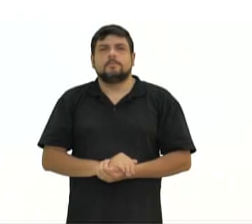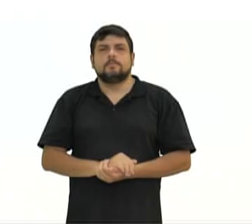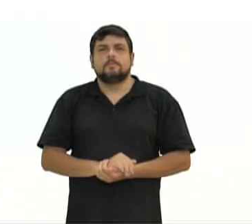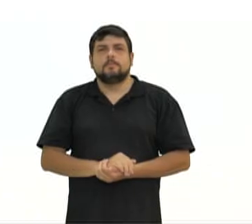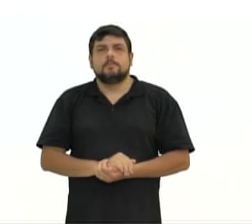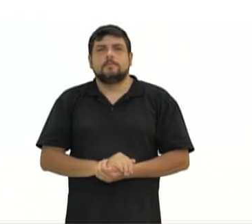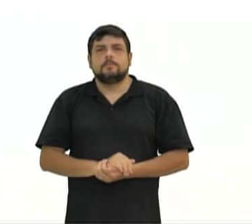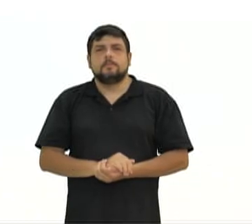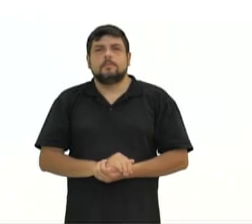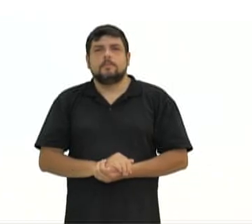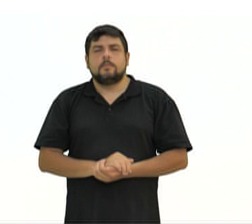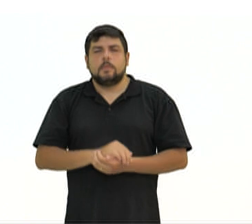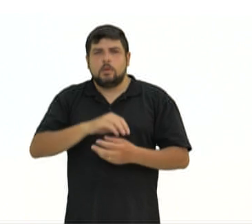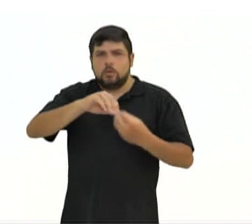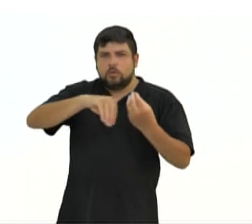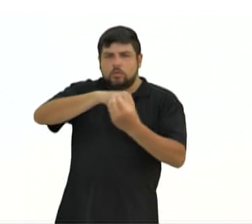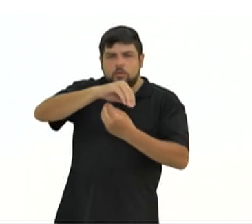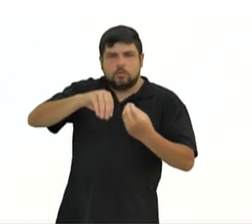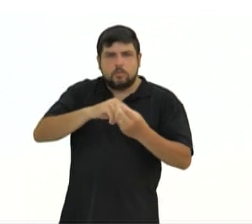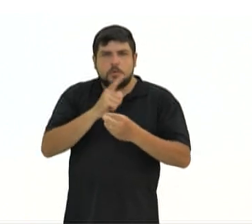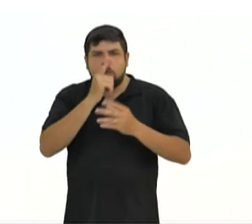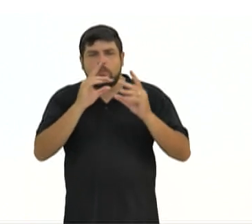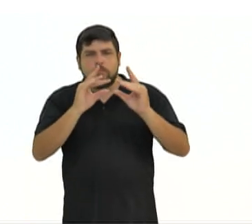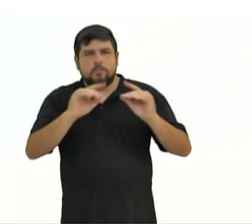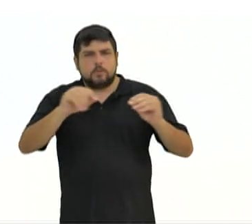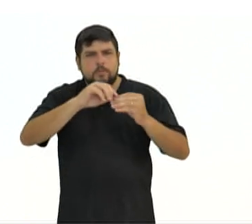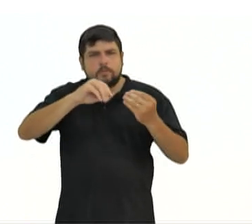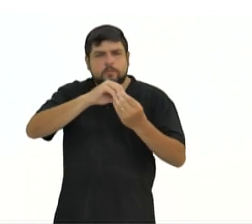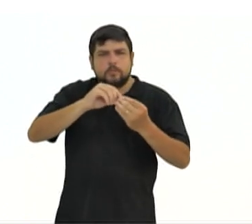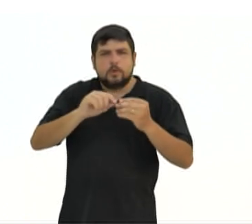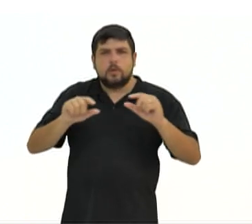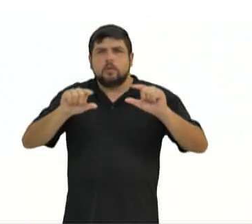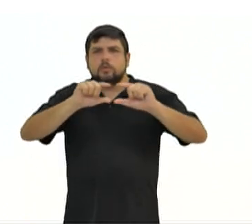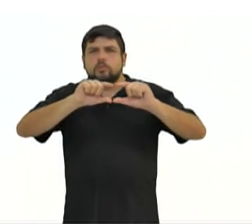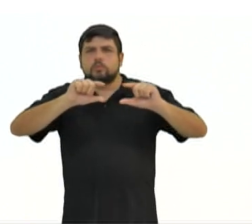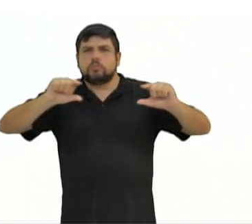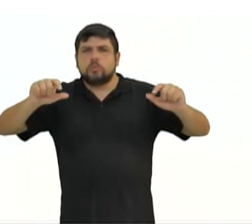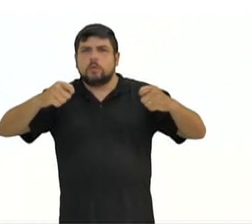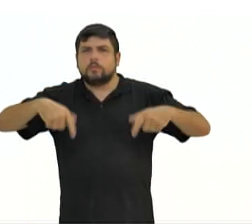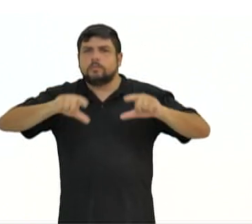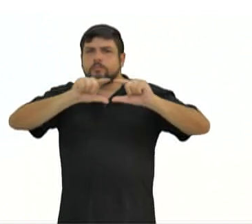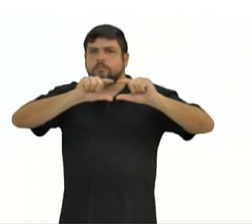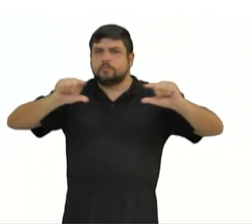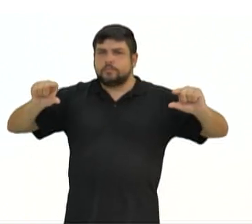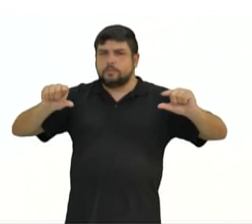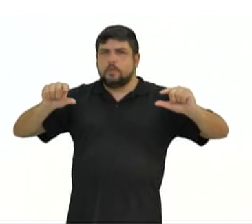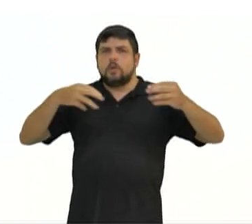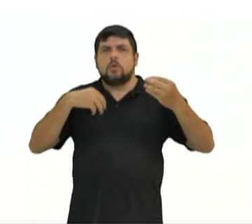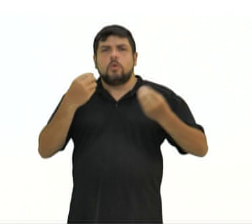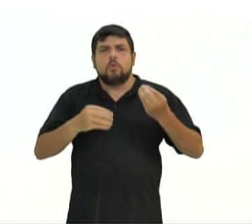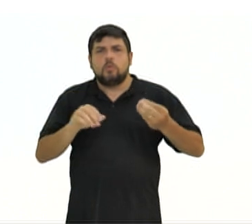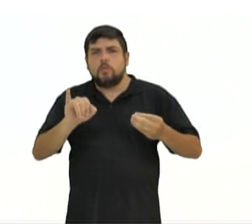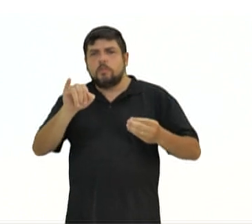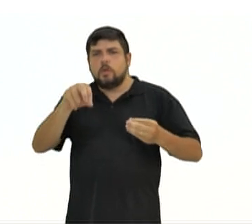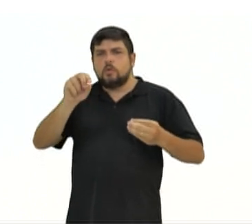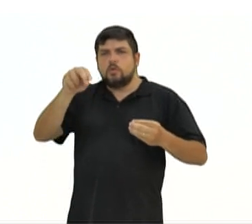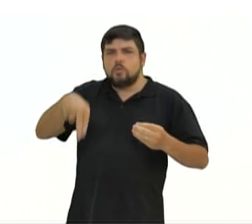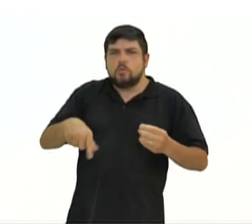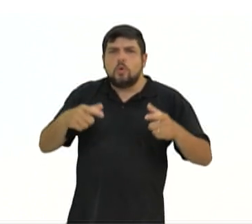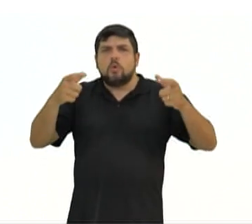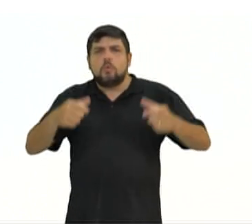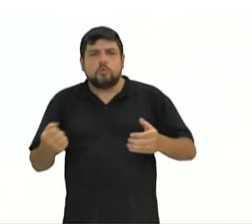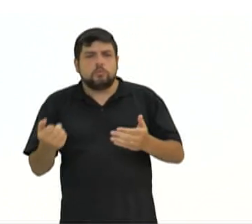Equacione as reações que ocorrem na eletrólise aquosa da substância a seguir, indicando os polos de descarga dos íons formados, e a